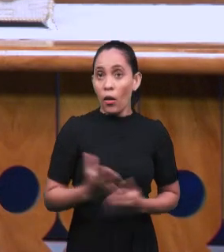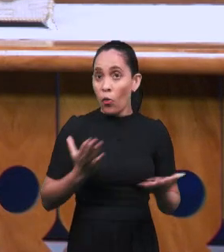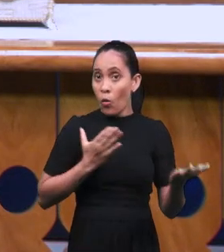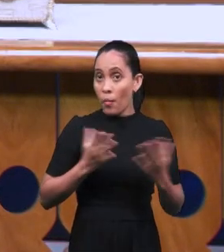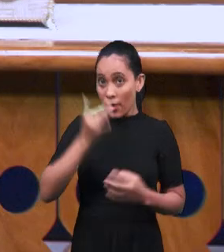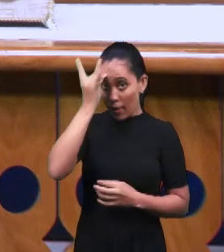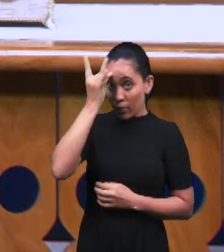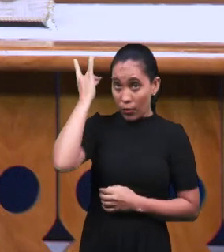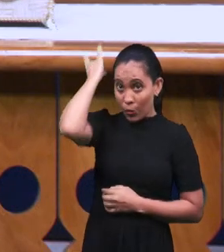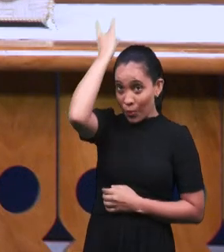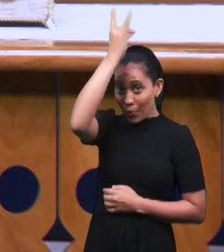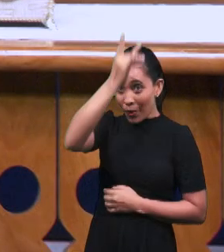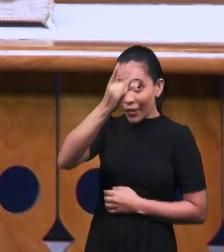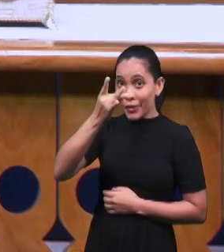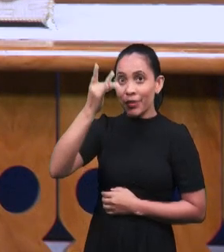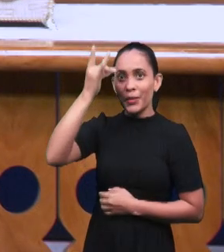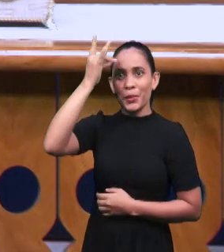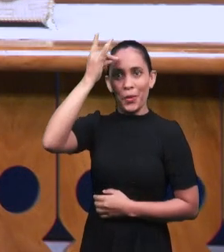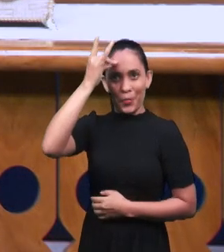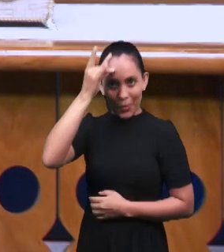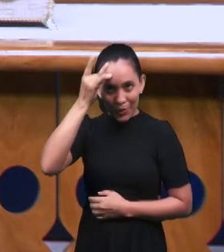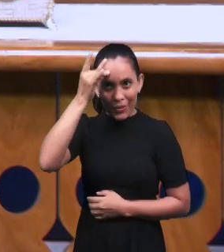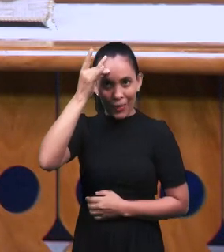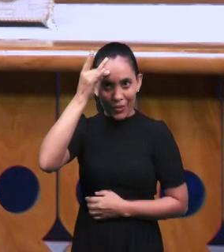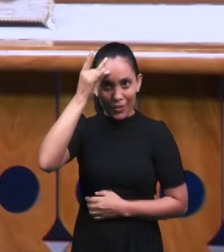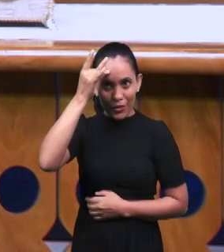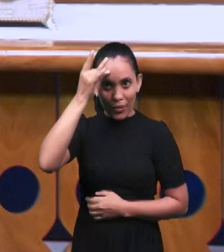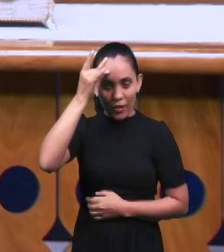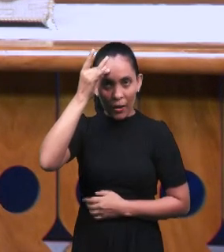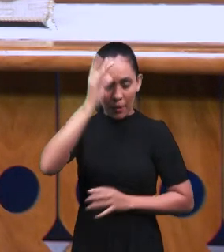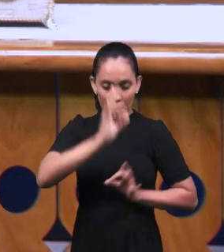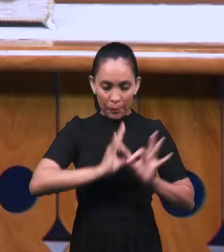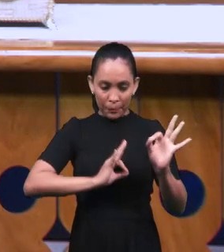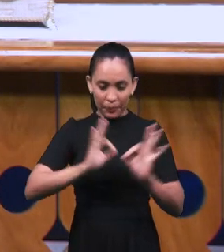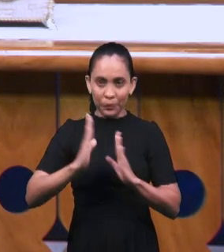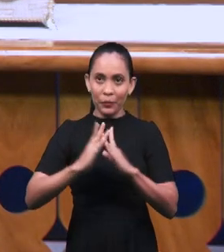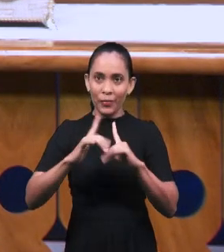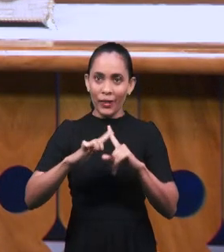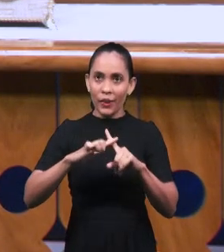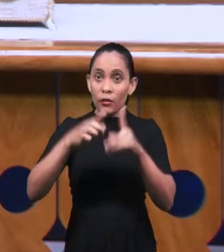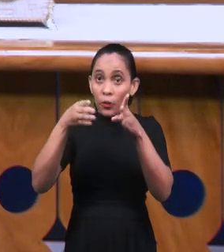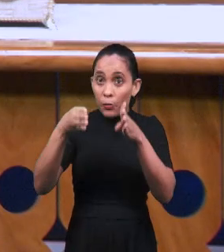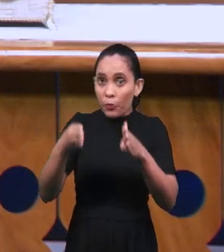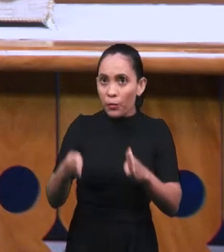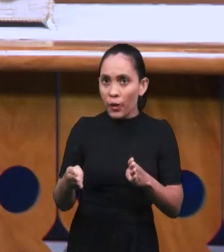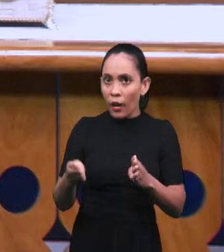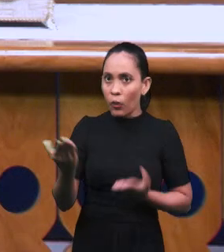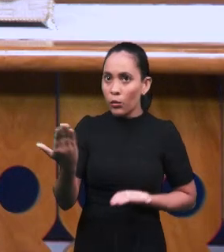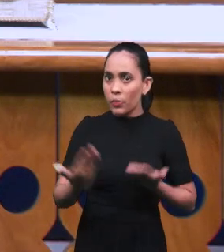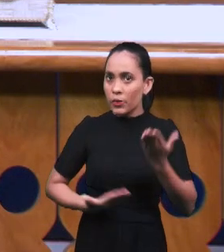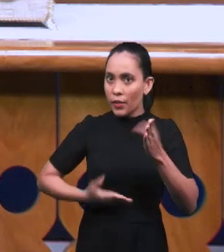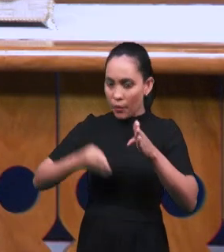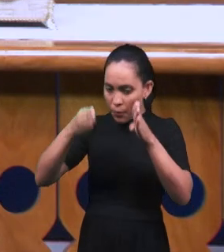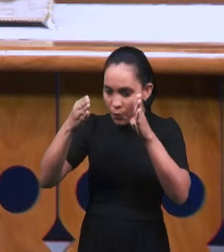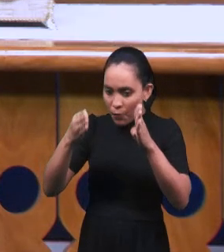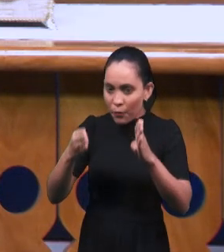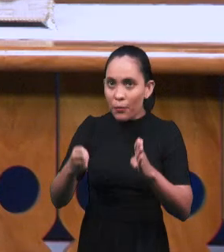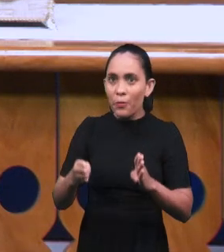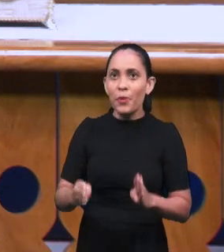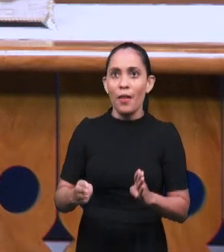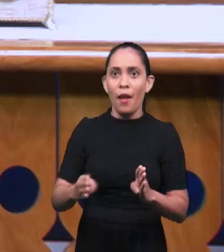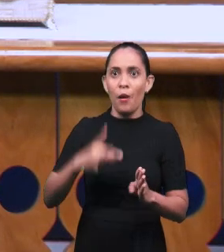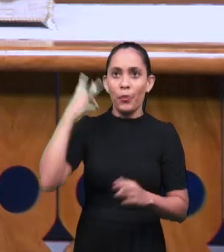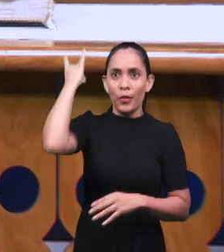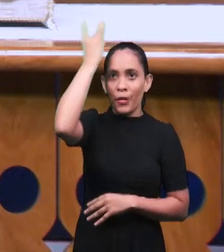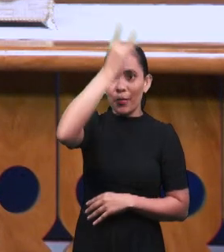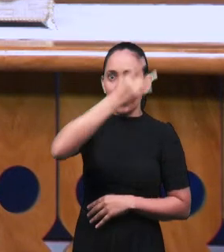mesma coisa. Ele vem buscar a Rebeca, que é a igreja fiel, e essa igreja ele levará. Ele não vai